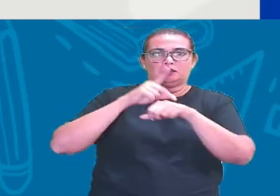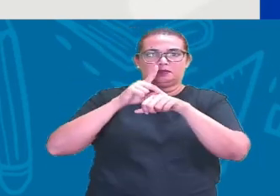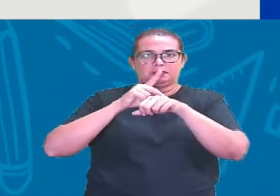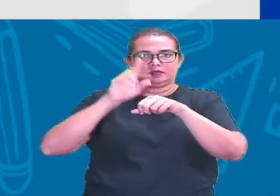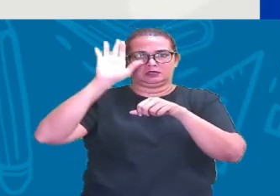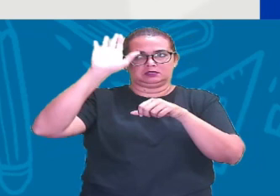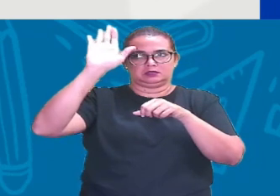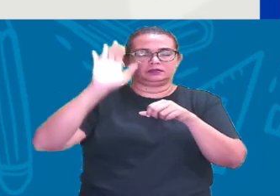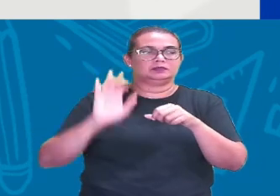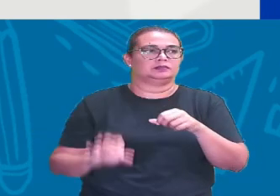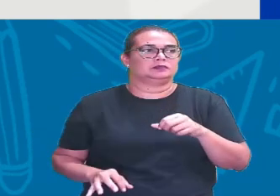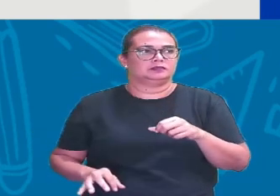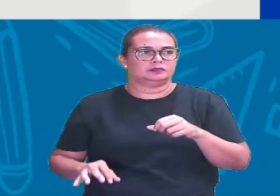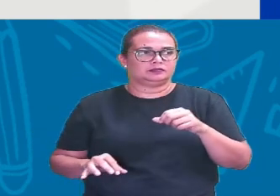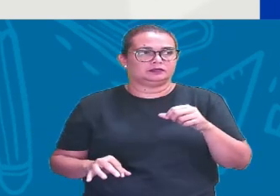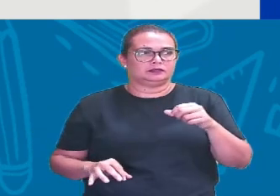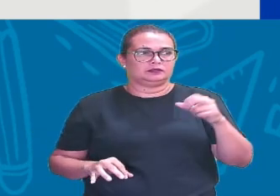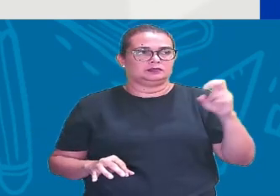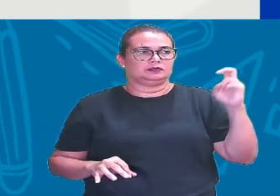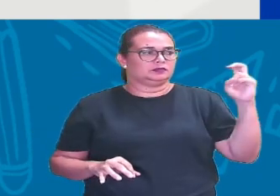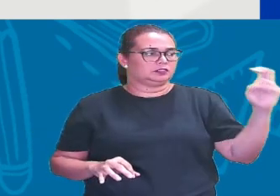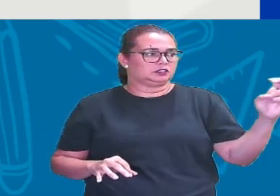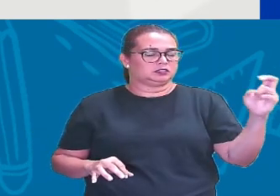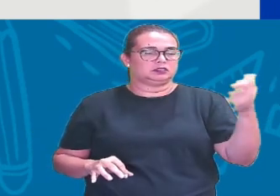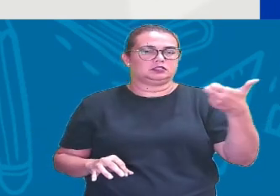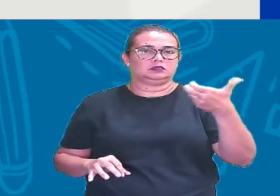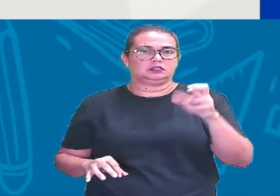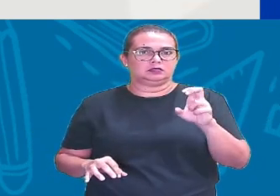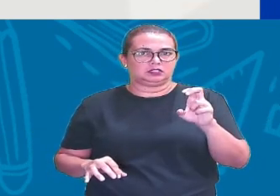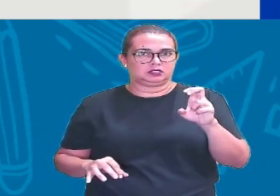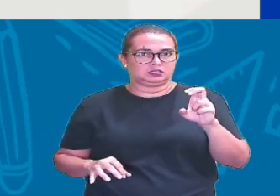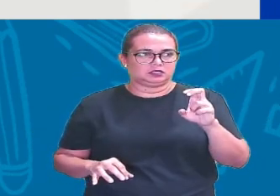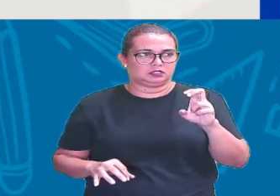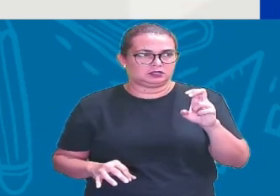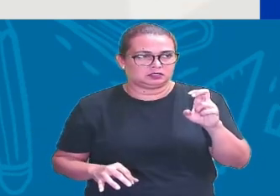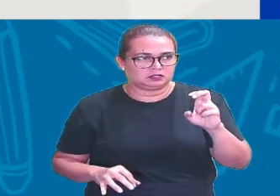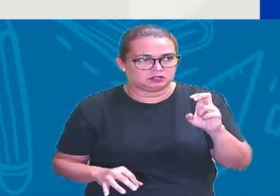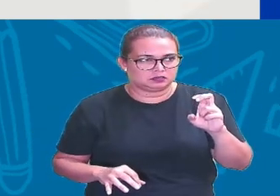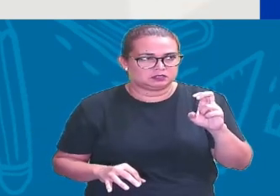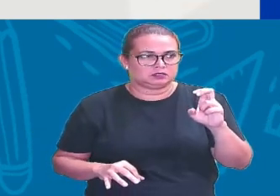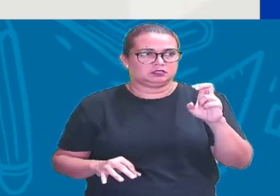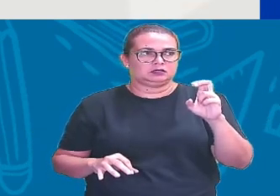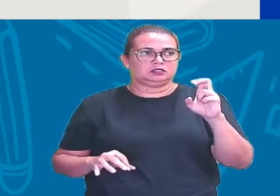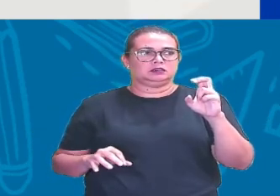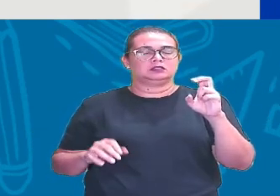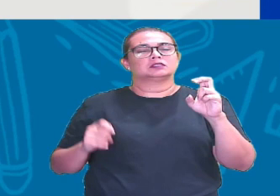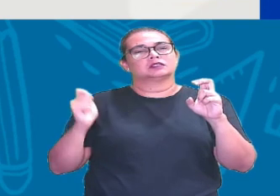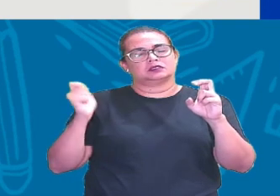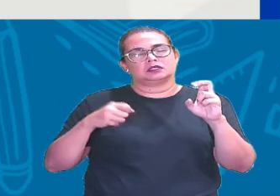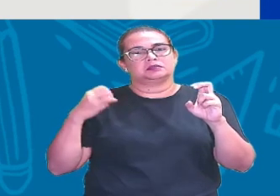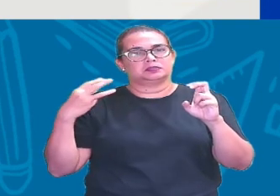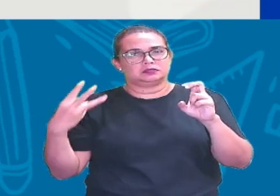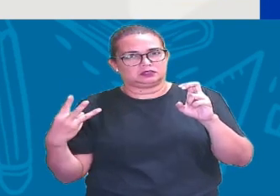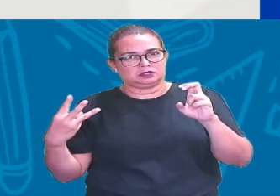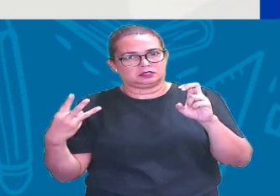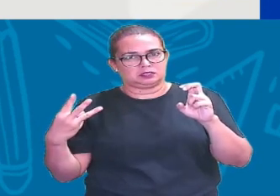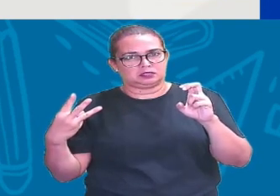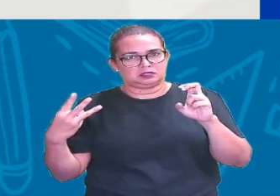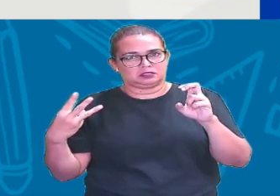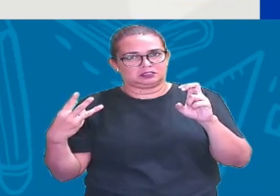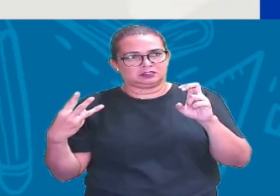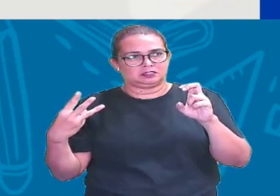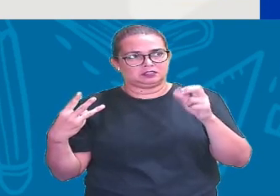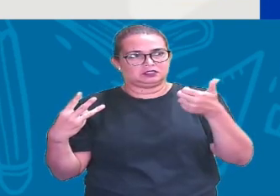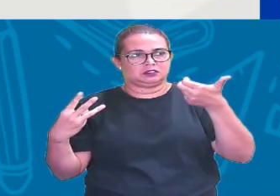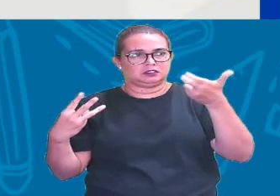tá? Vamos lá. 5 e 15. 5 e 15, o 15 dá para dividir por 3.